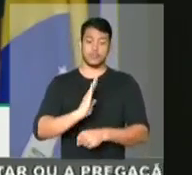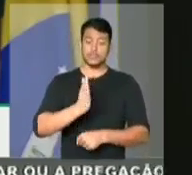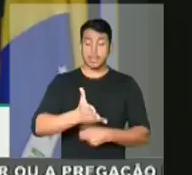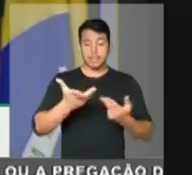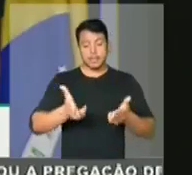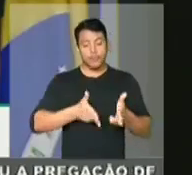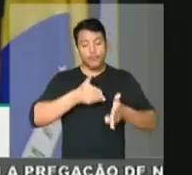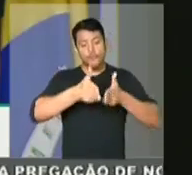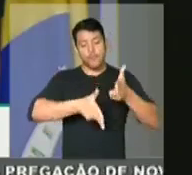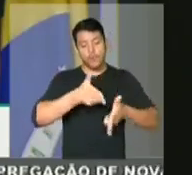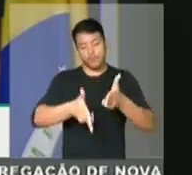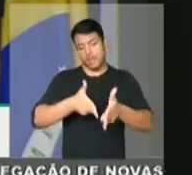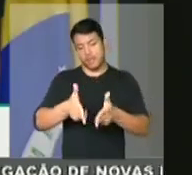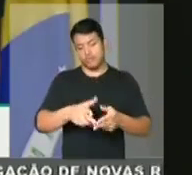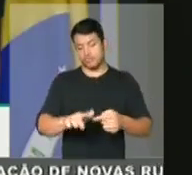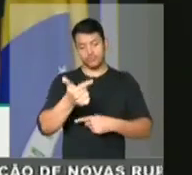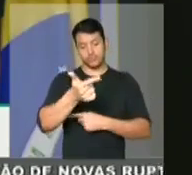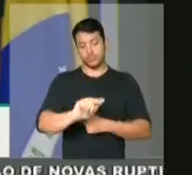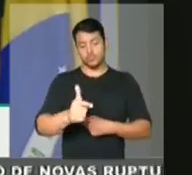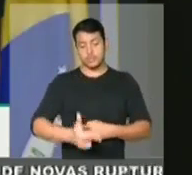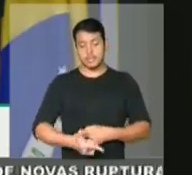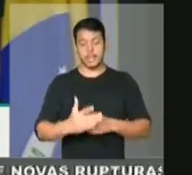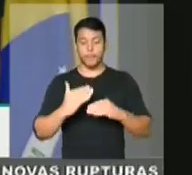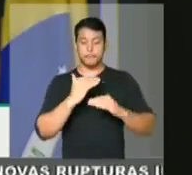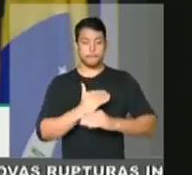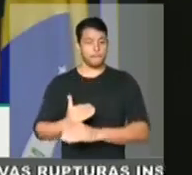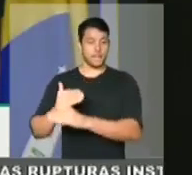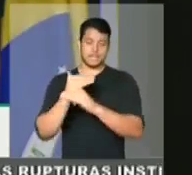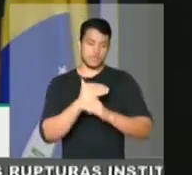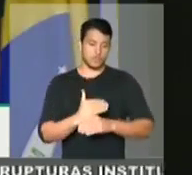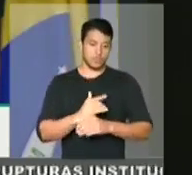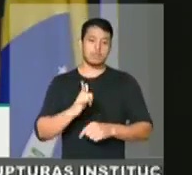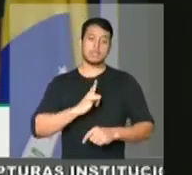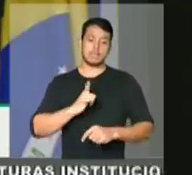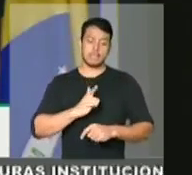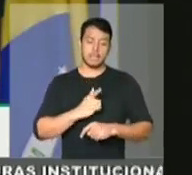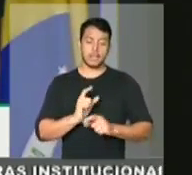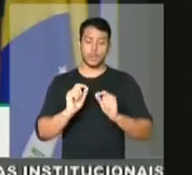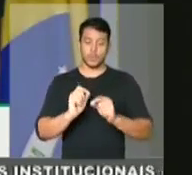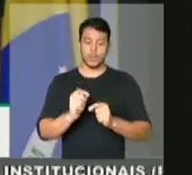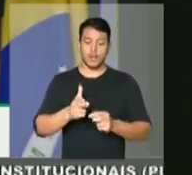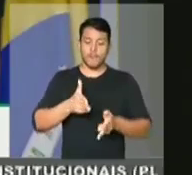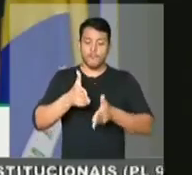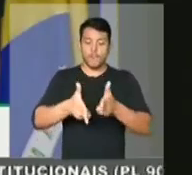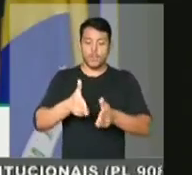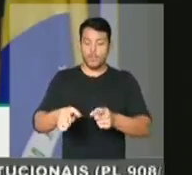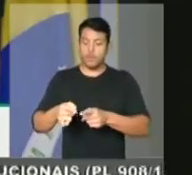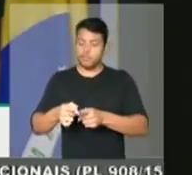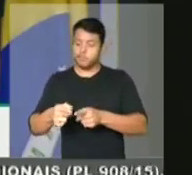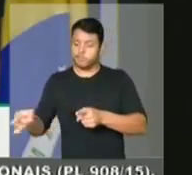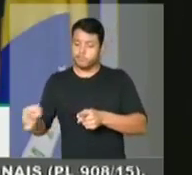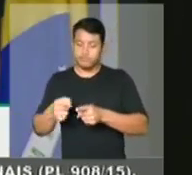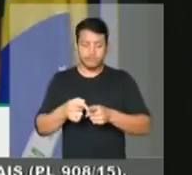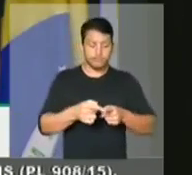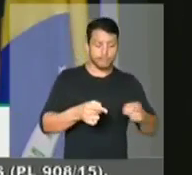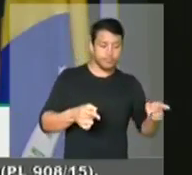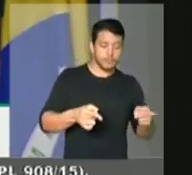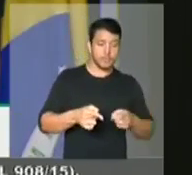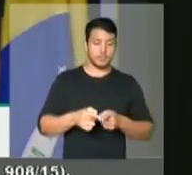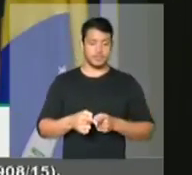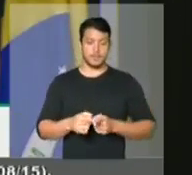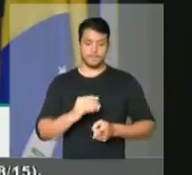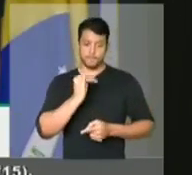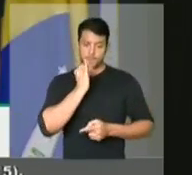não seguem um padrão único, podendo, em diversos trechos, ser de apenas 5 metros,